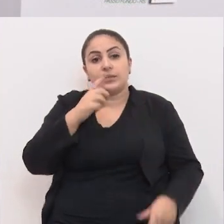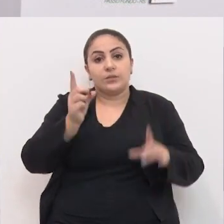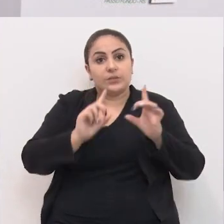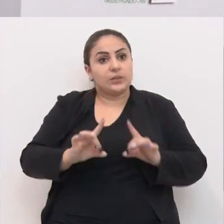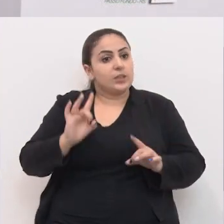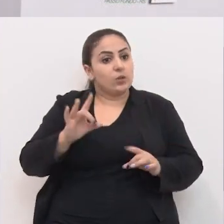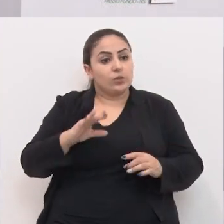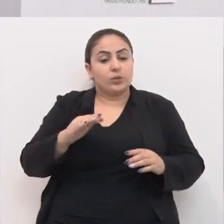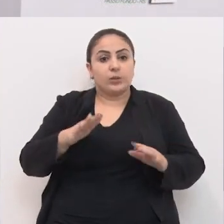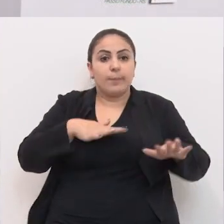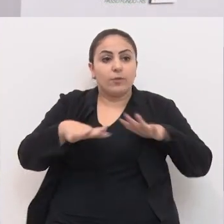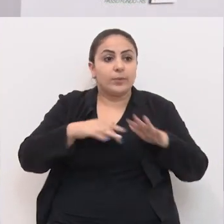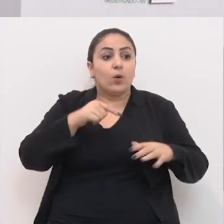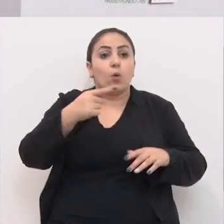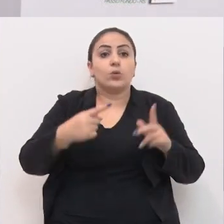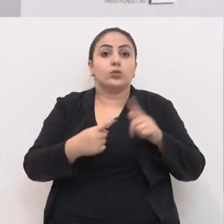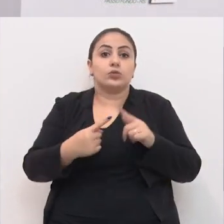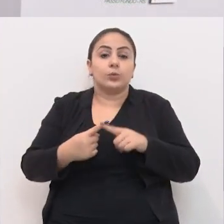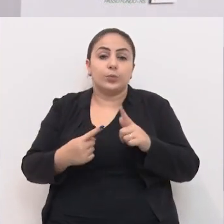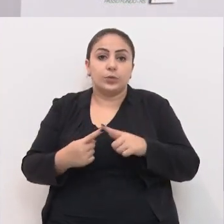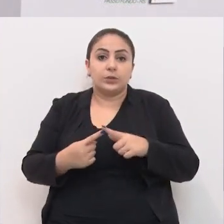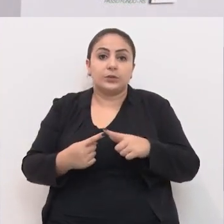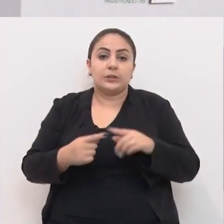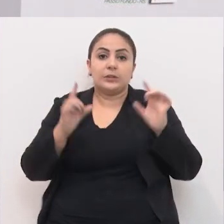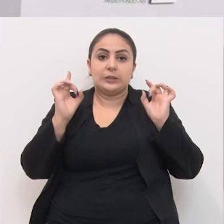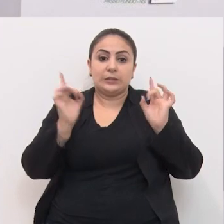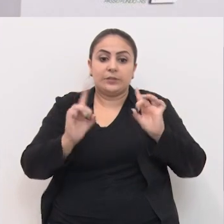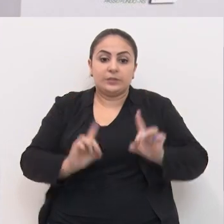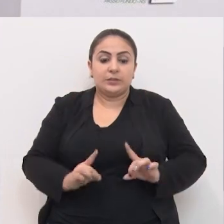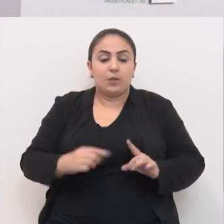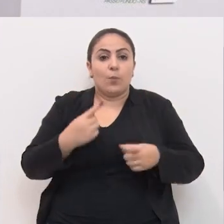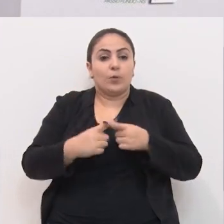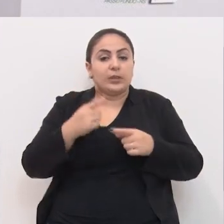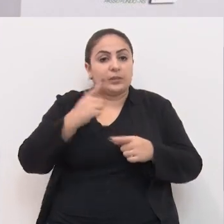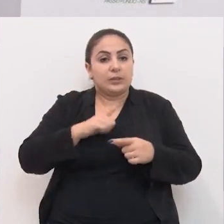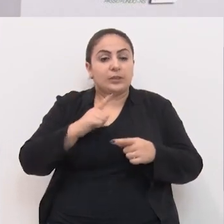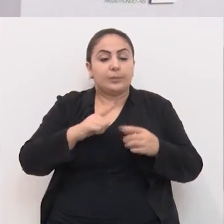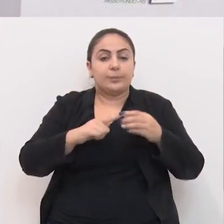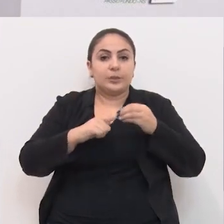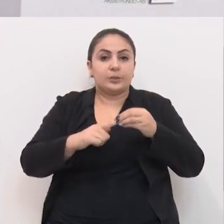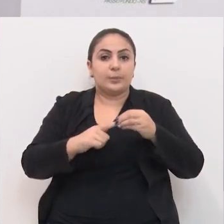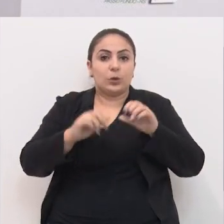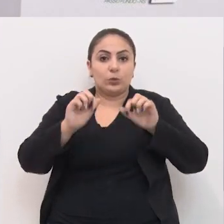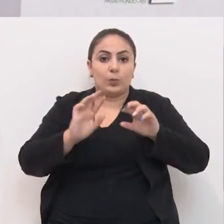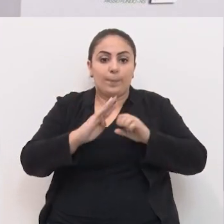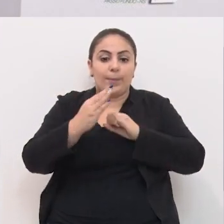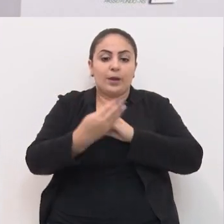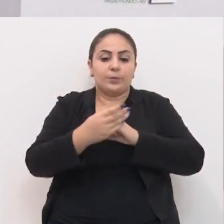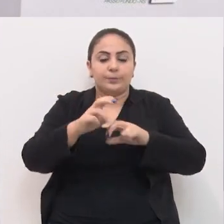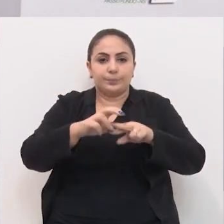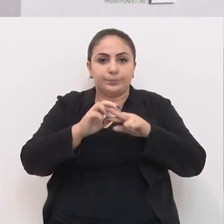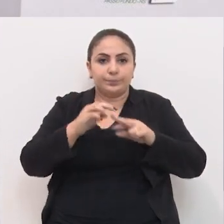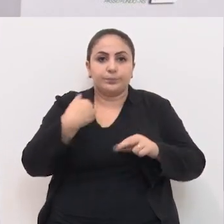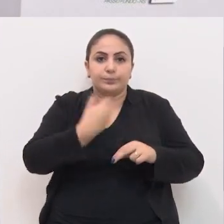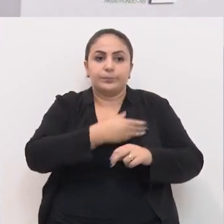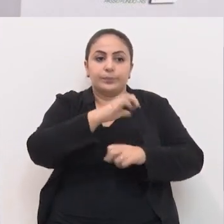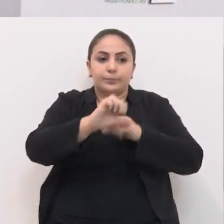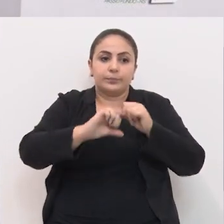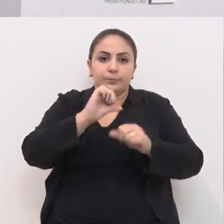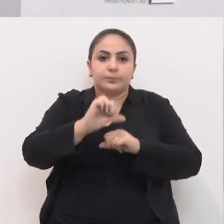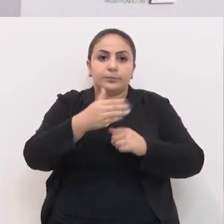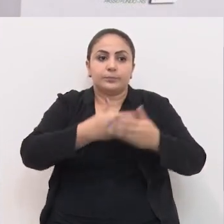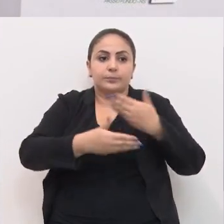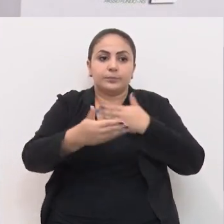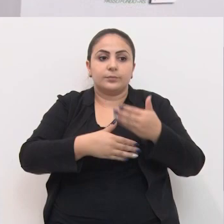na escola e a escola deu prioridade para esse aluno. E a mãe da outro aluno que estava aguardando a vaga, então na justiça questionando essa